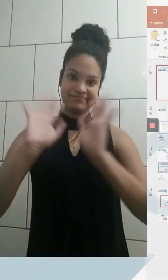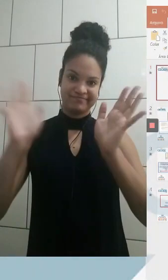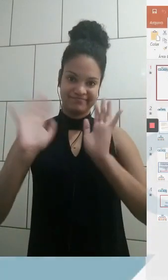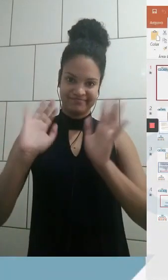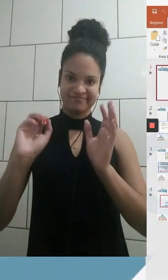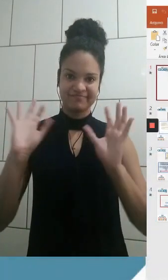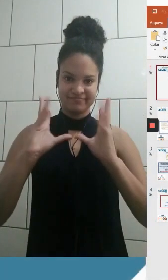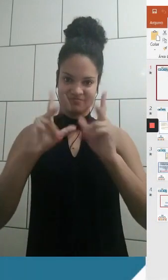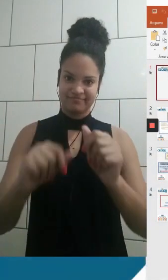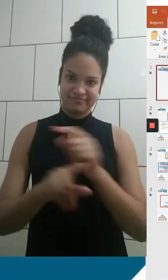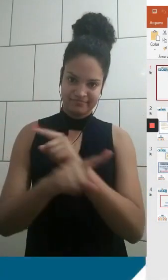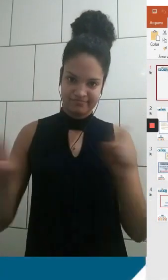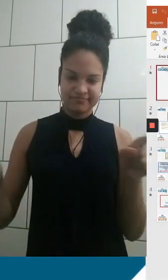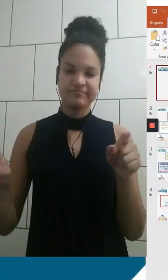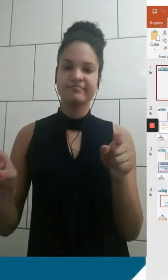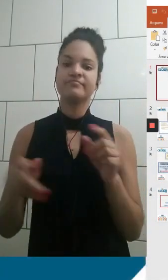Olá para todos.